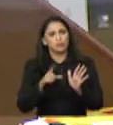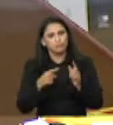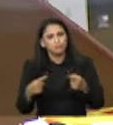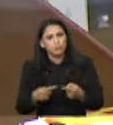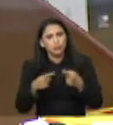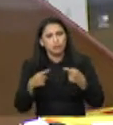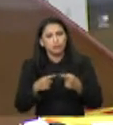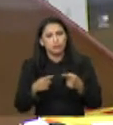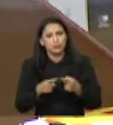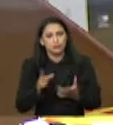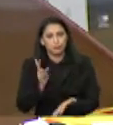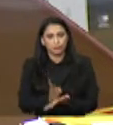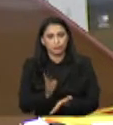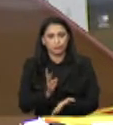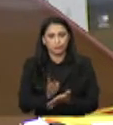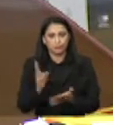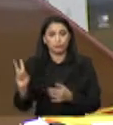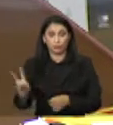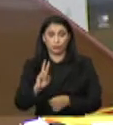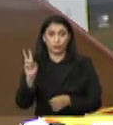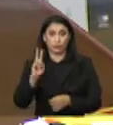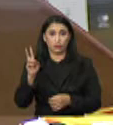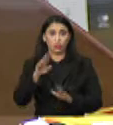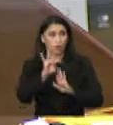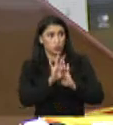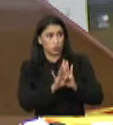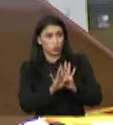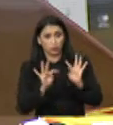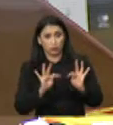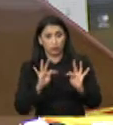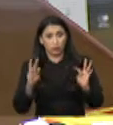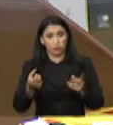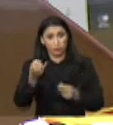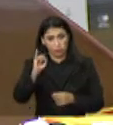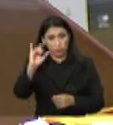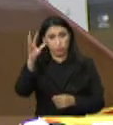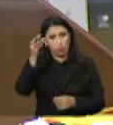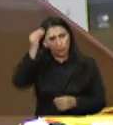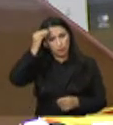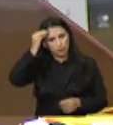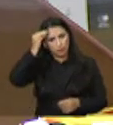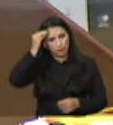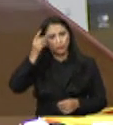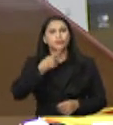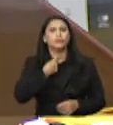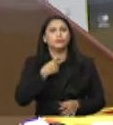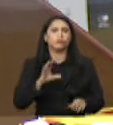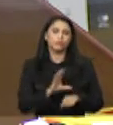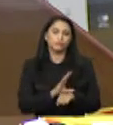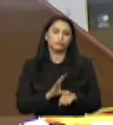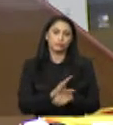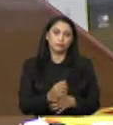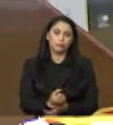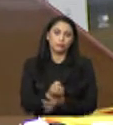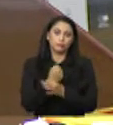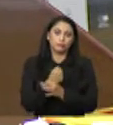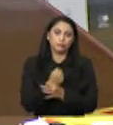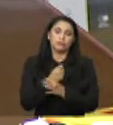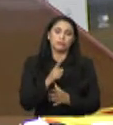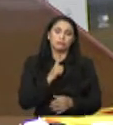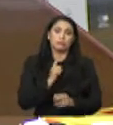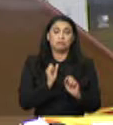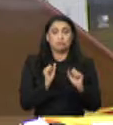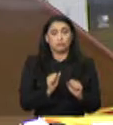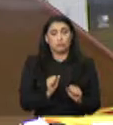sistemática prestigiando se os valores positivadas em todo o texto se compreendermos que é vontade constitucional garante os direitos daqueles